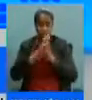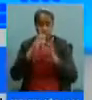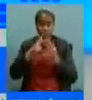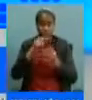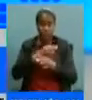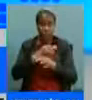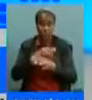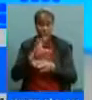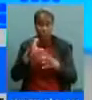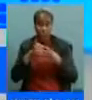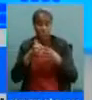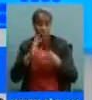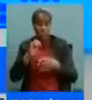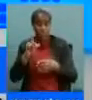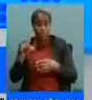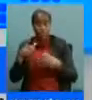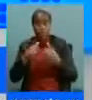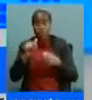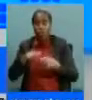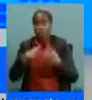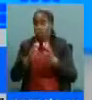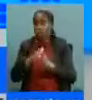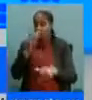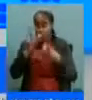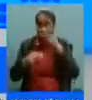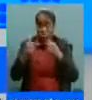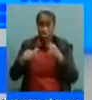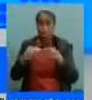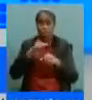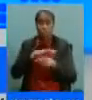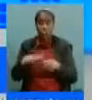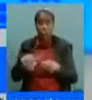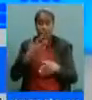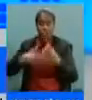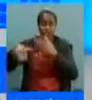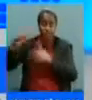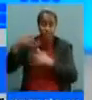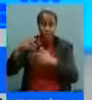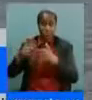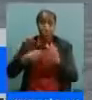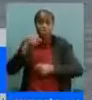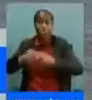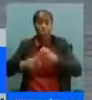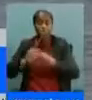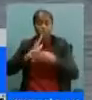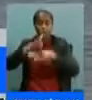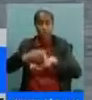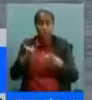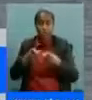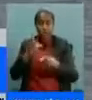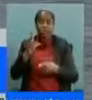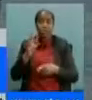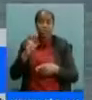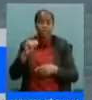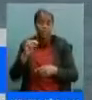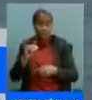todas as atenções estiveram no mar, na tradicional romaria e regata de botes. 10 botes participaram